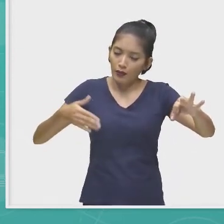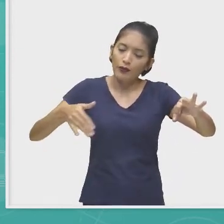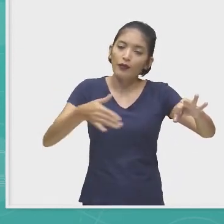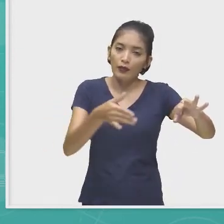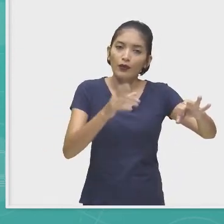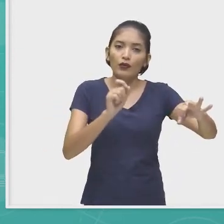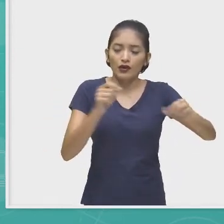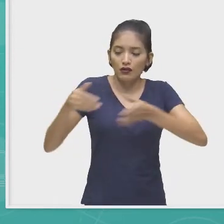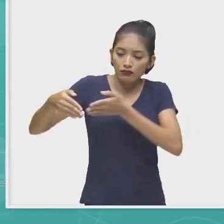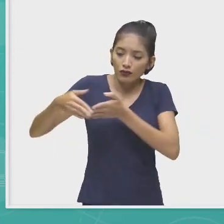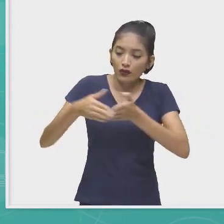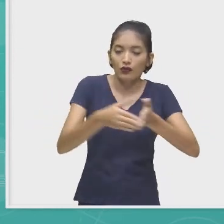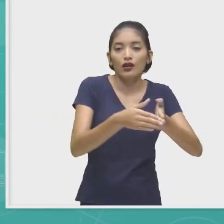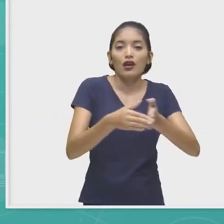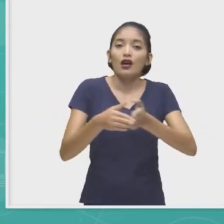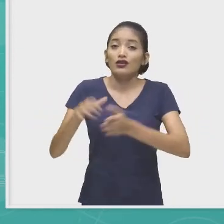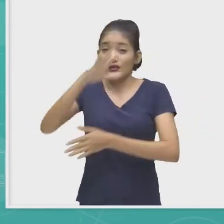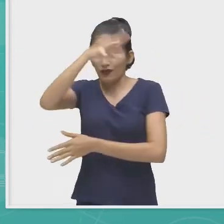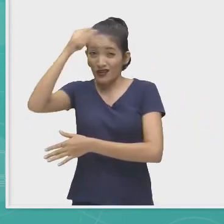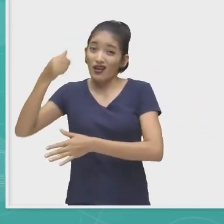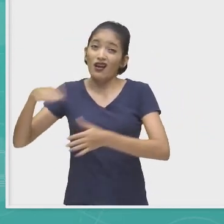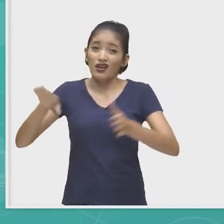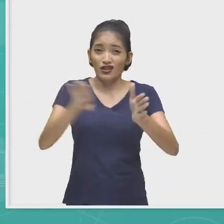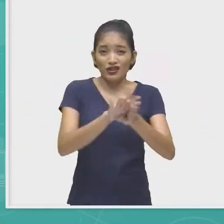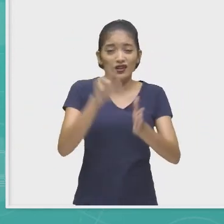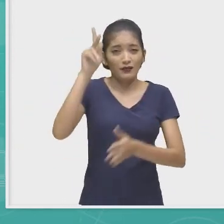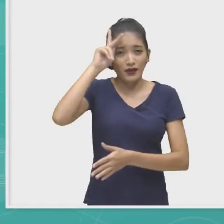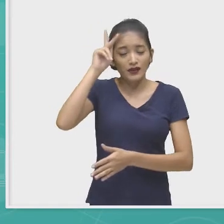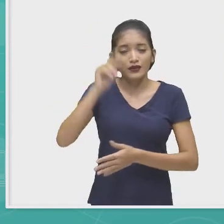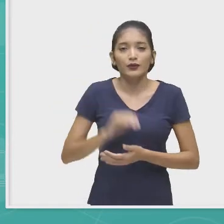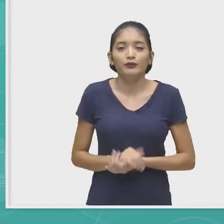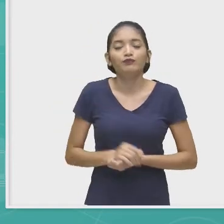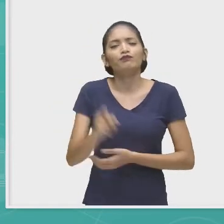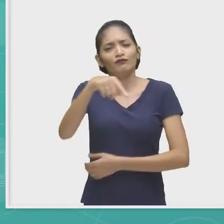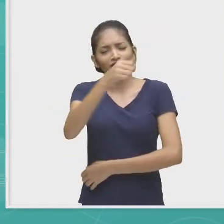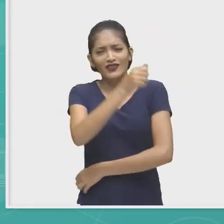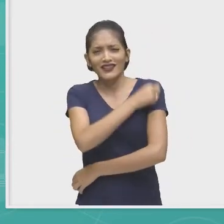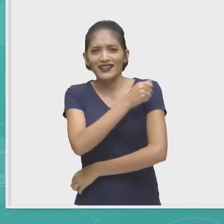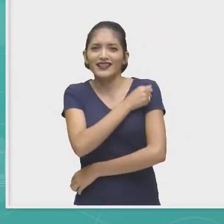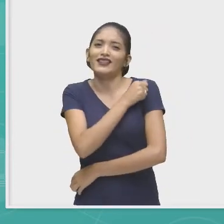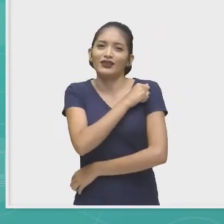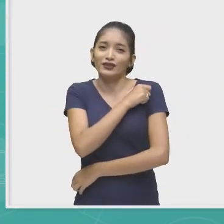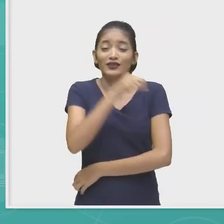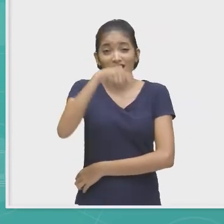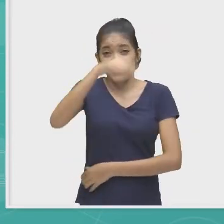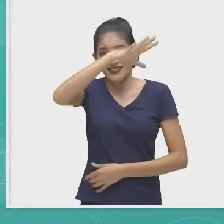viagem de Manaus a Parintins? Queridos alunos de todo o meu estado do Amazonas,